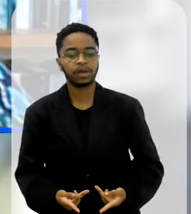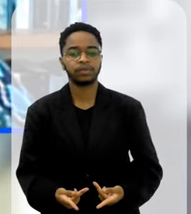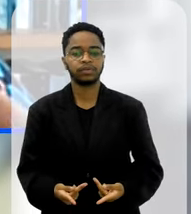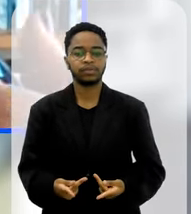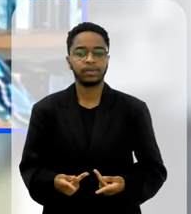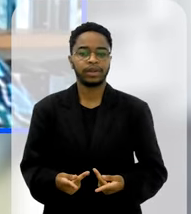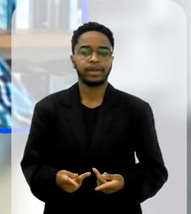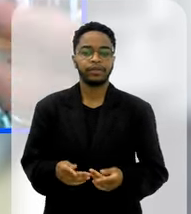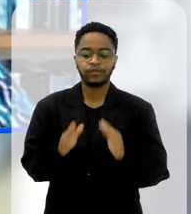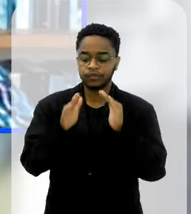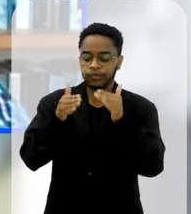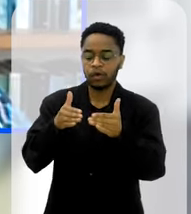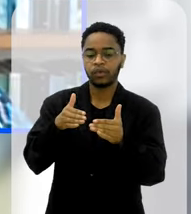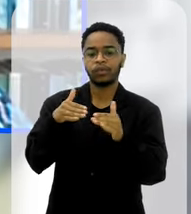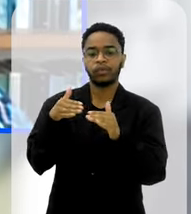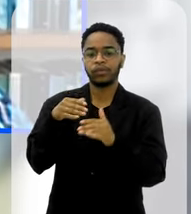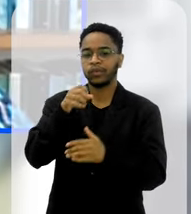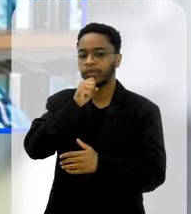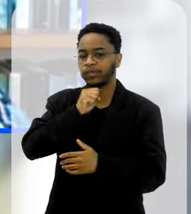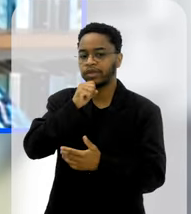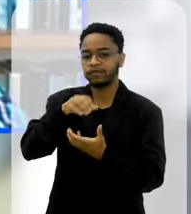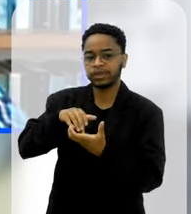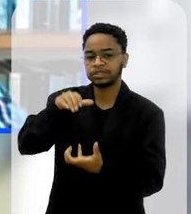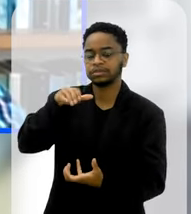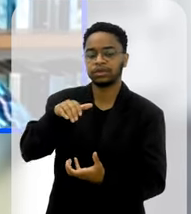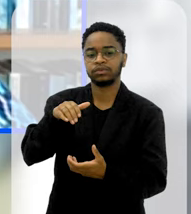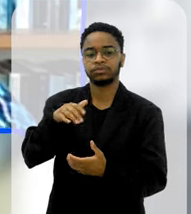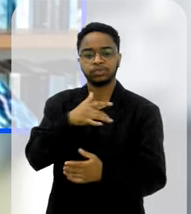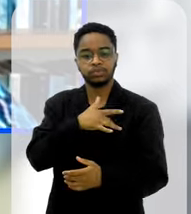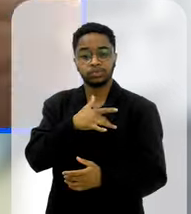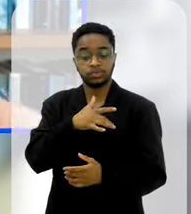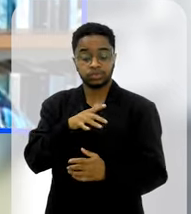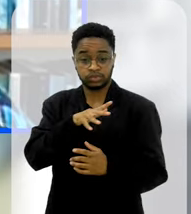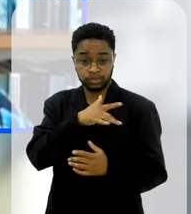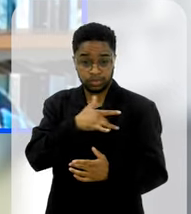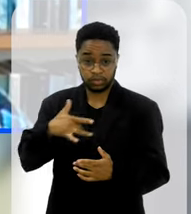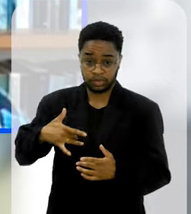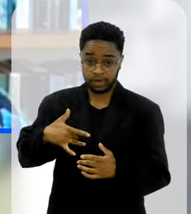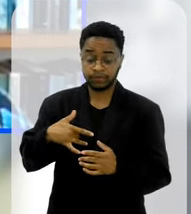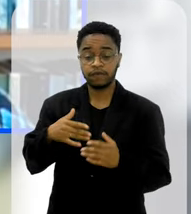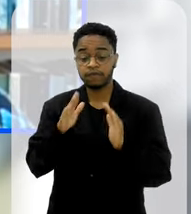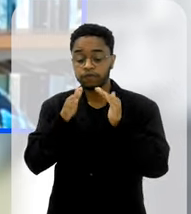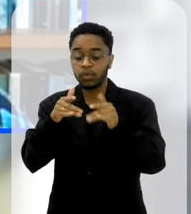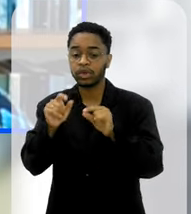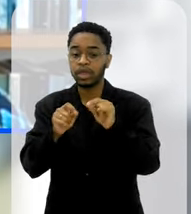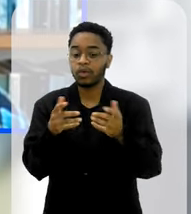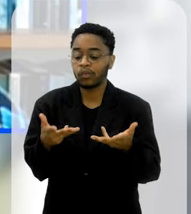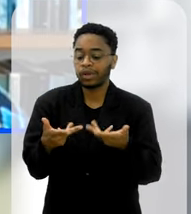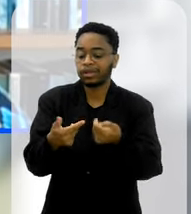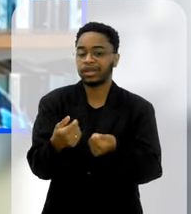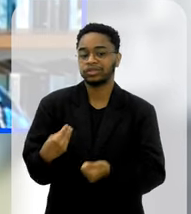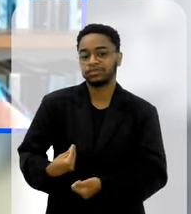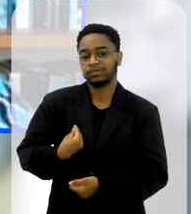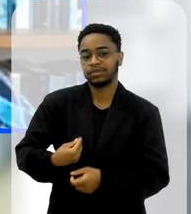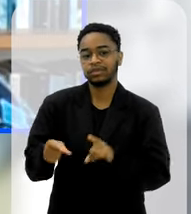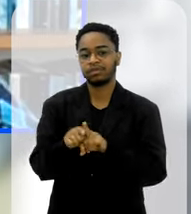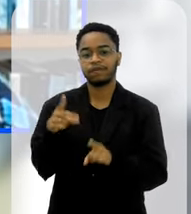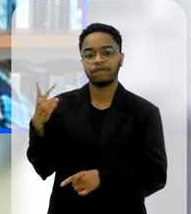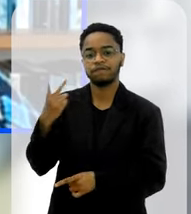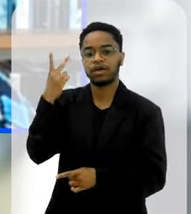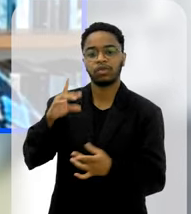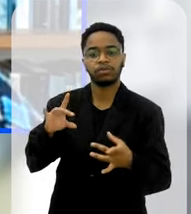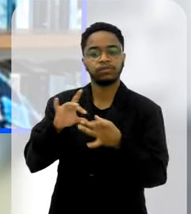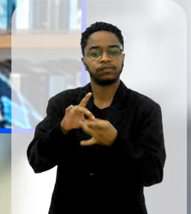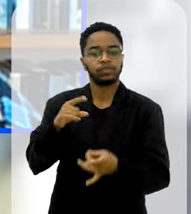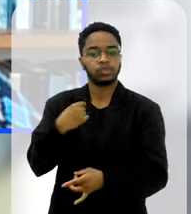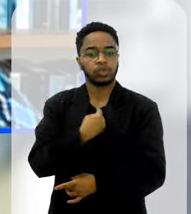humanos num envelhecimento sustentável, tem que ser apropriados pela qualidade de vida, pelos valores que nos